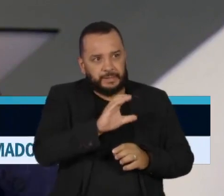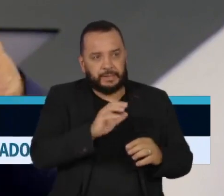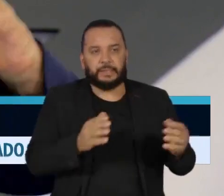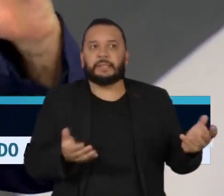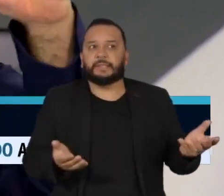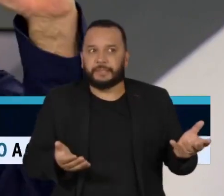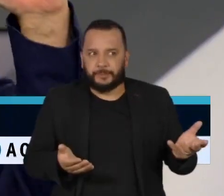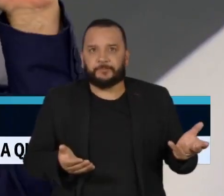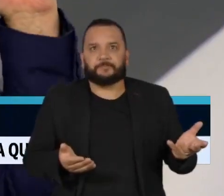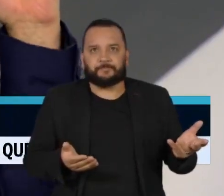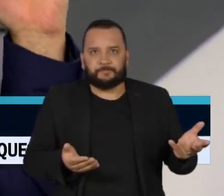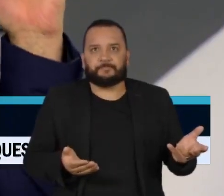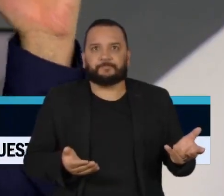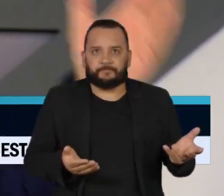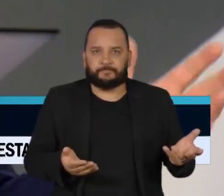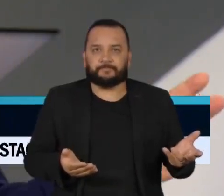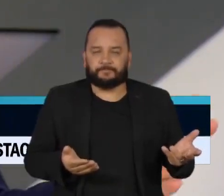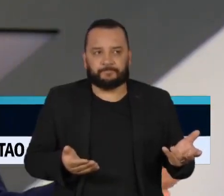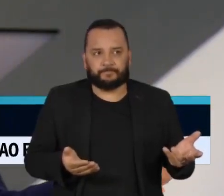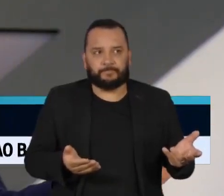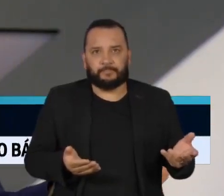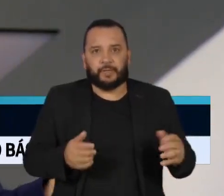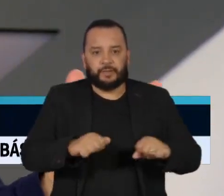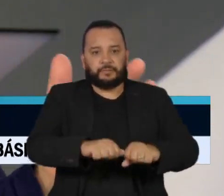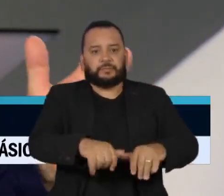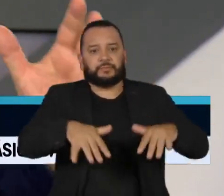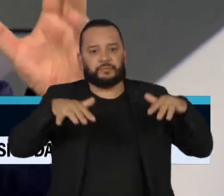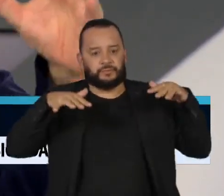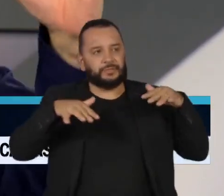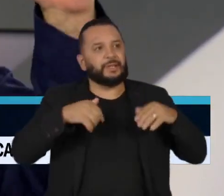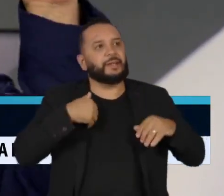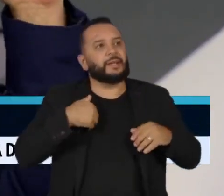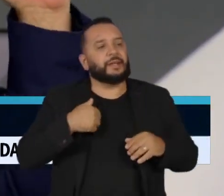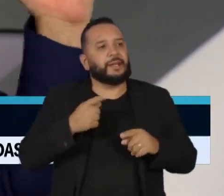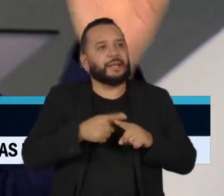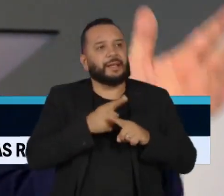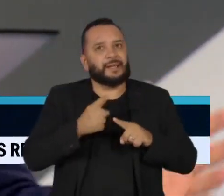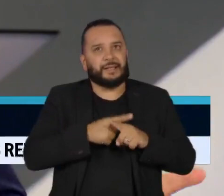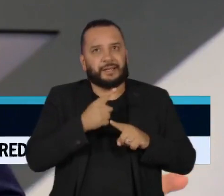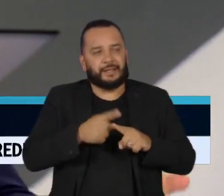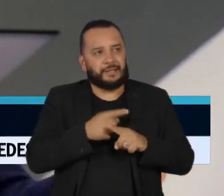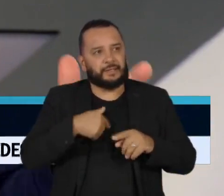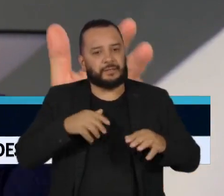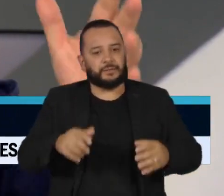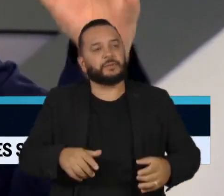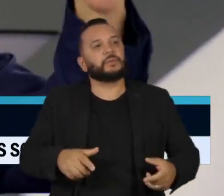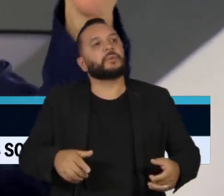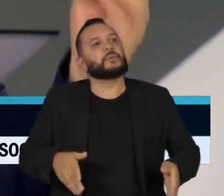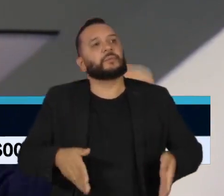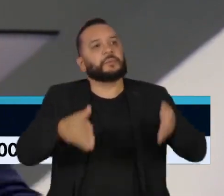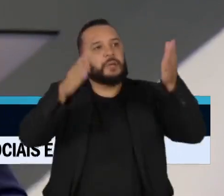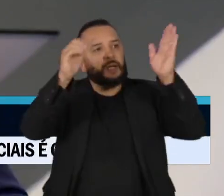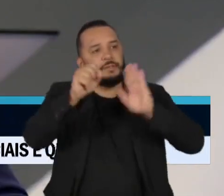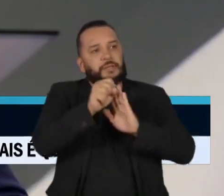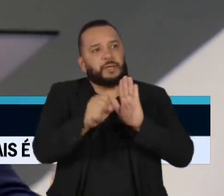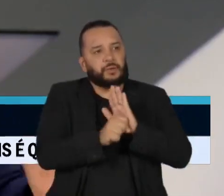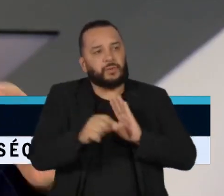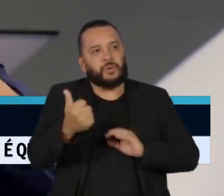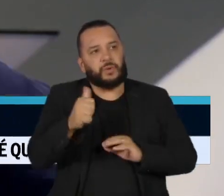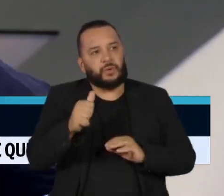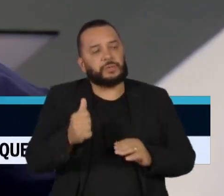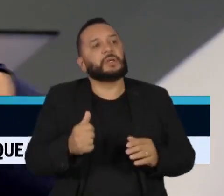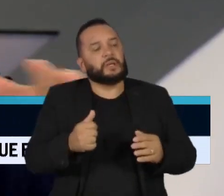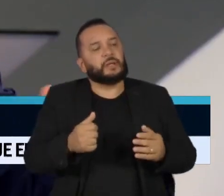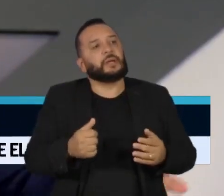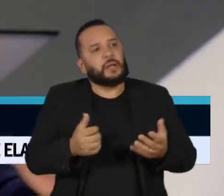assim o Parlamento inglês num prédio do século 11 recebendo o presidente da